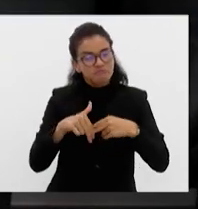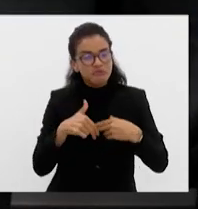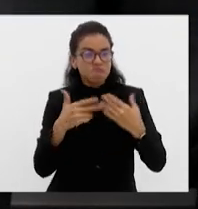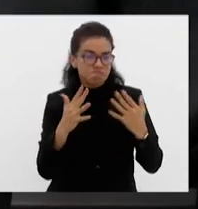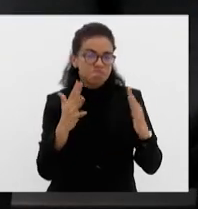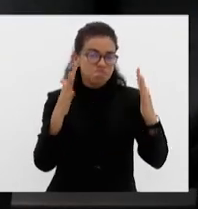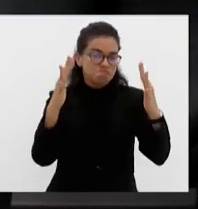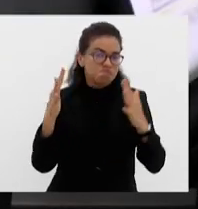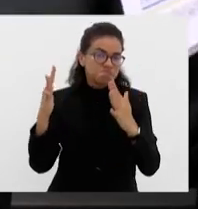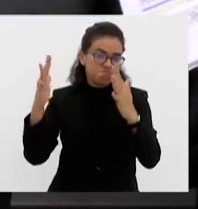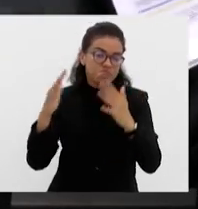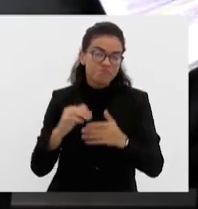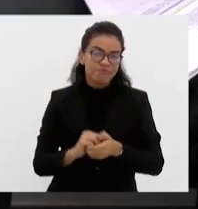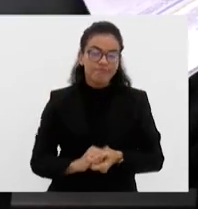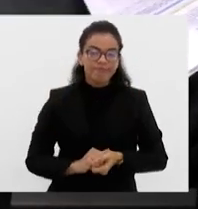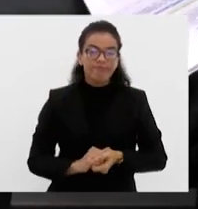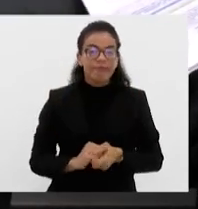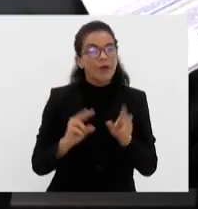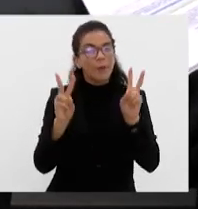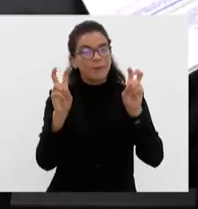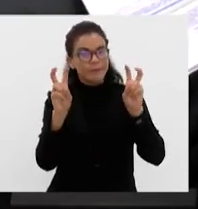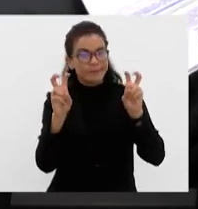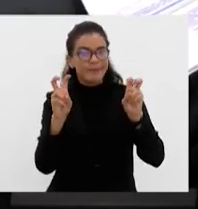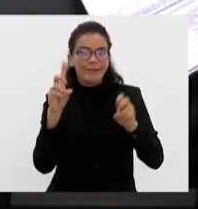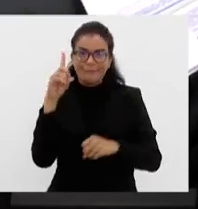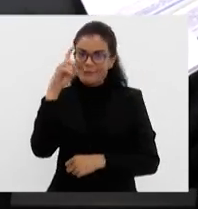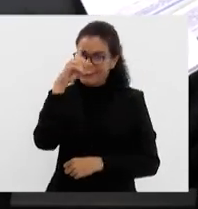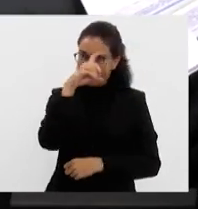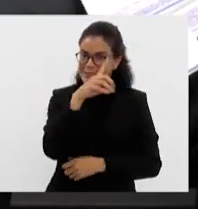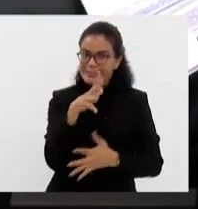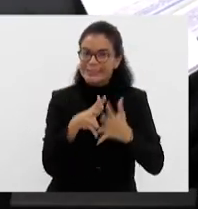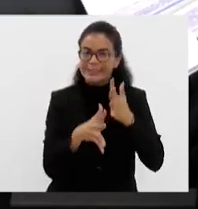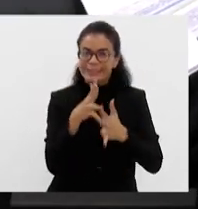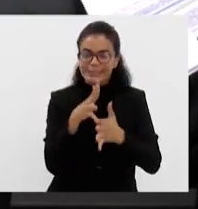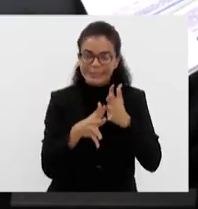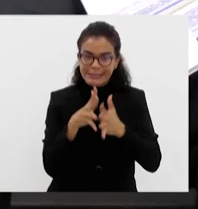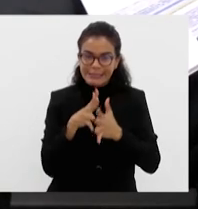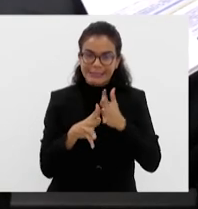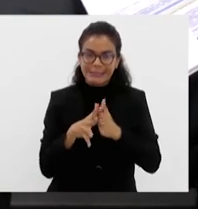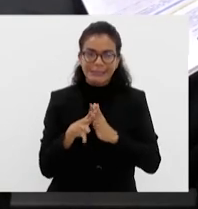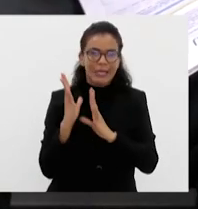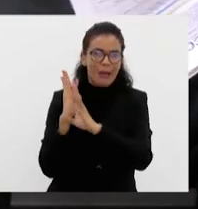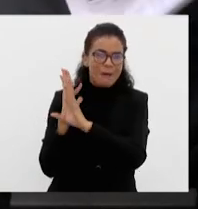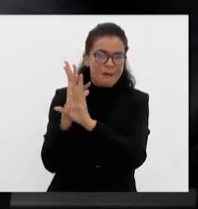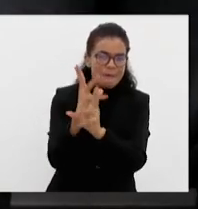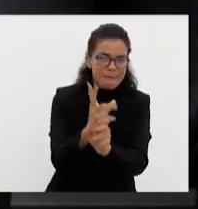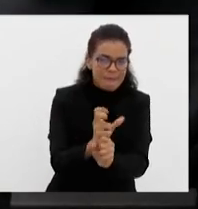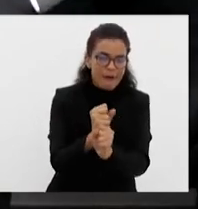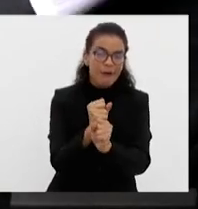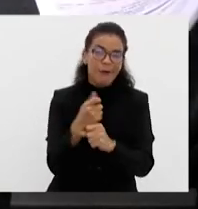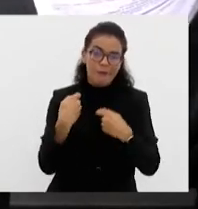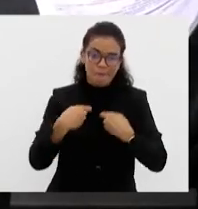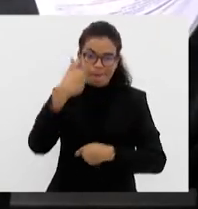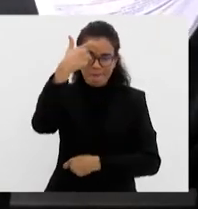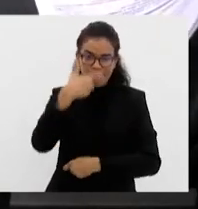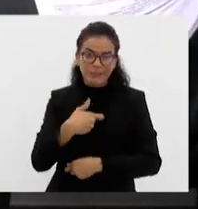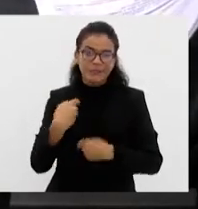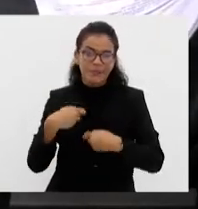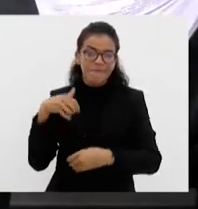isso. Esse tema é um tema complexo. Eu já tive, ao longo dos meus mandatos aqui, votar sobre esse